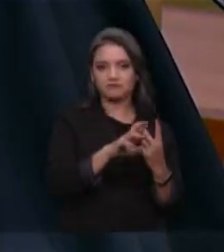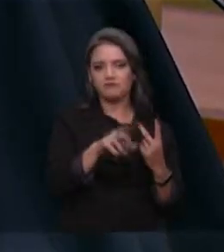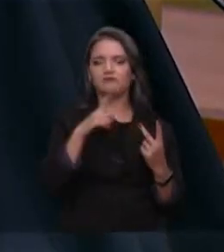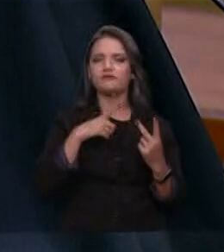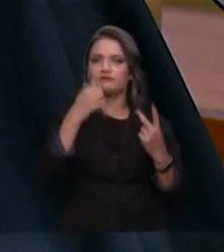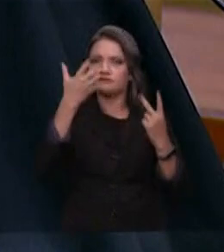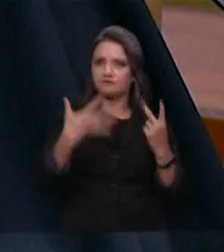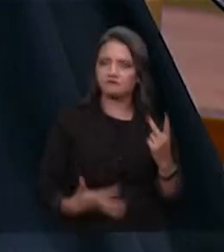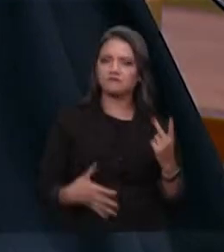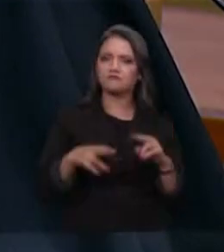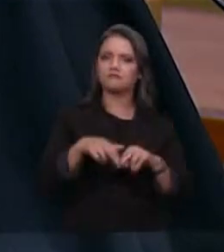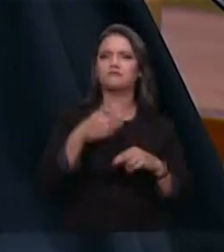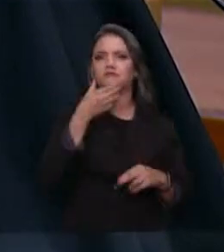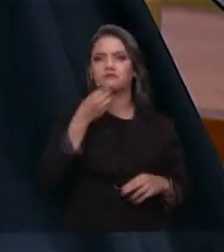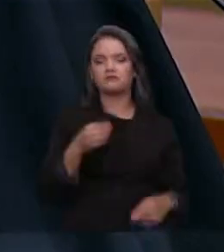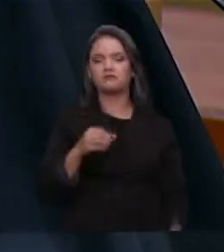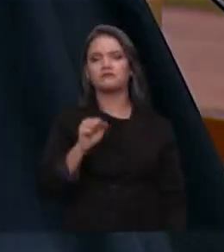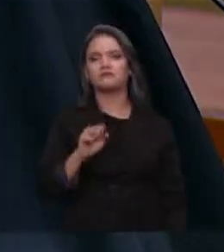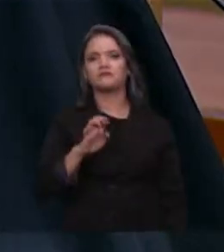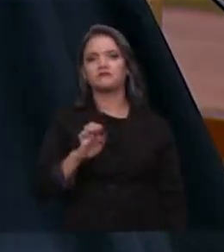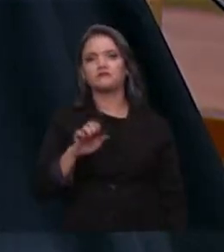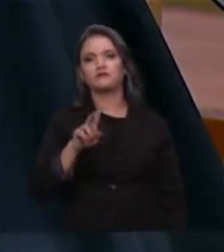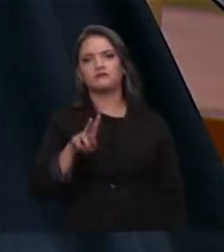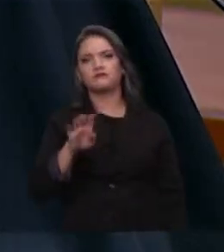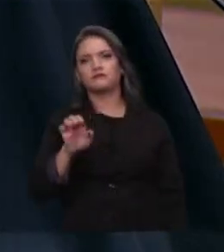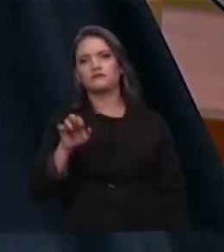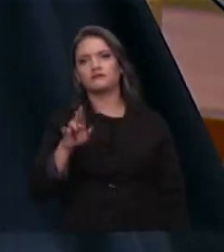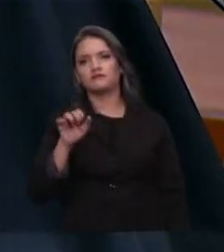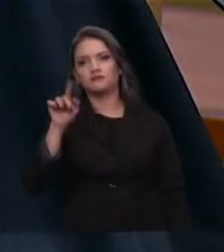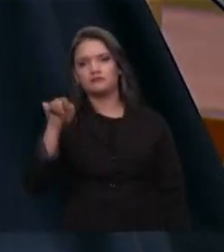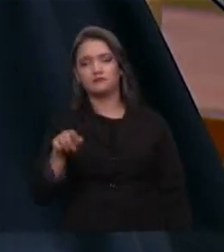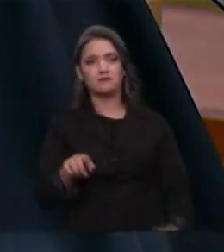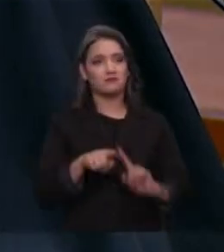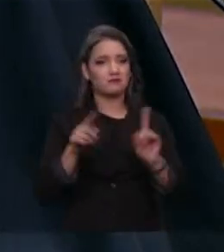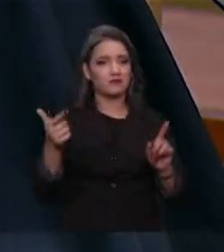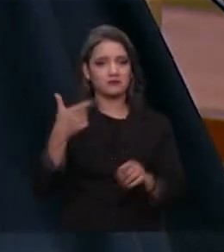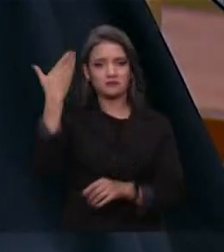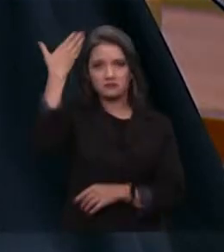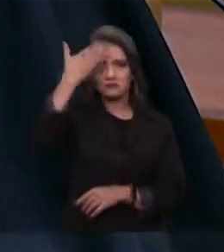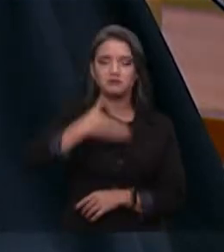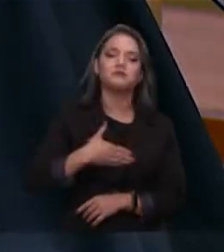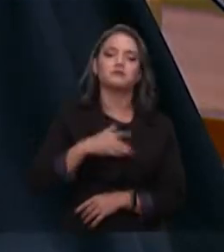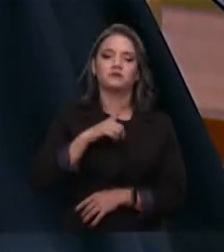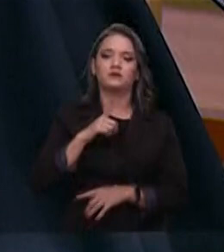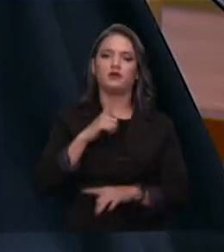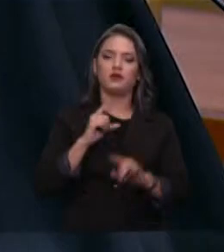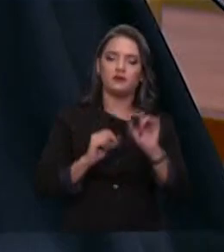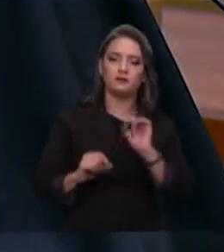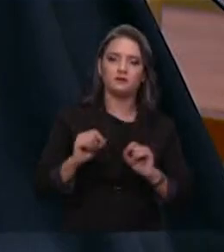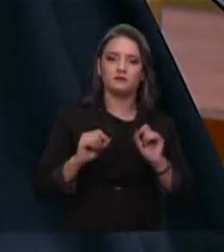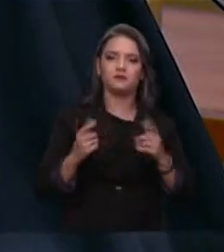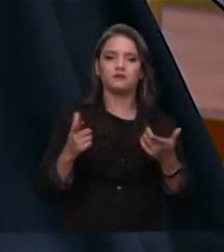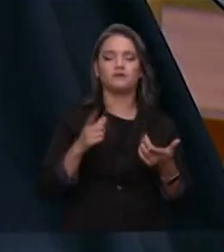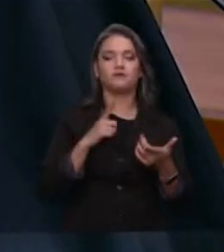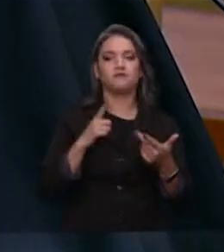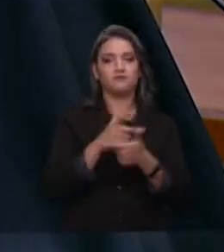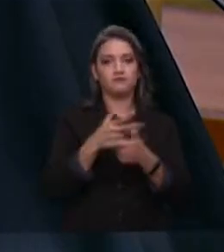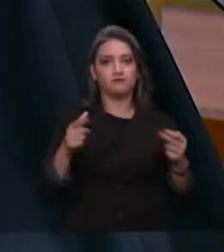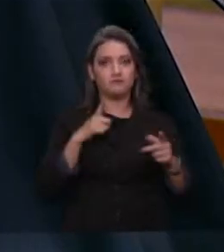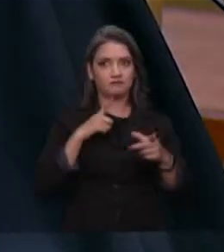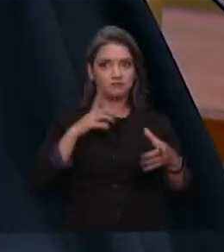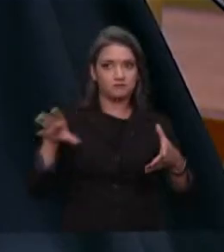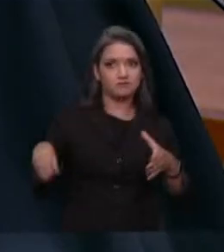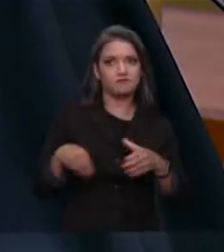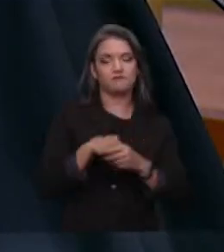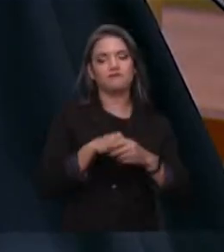relatado pelo colaborador Nestor Cerveró. Não há, todavia, provas da prática de atos materiais que caracterize a efetiva adesão ao